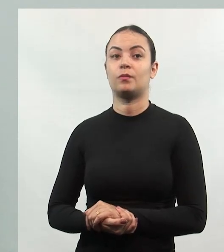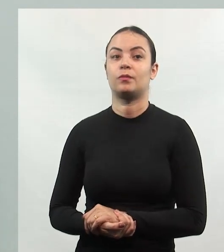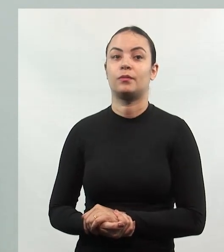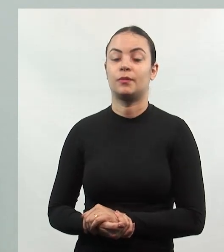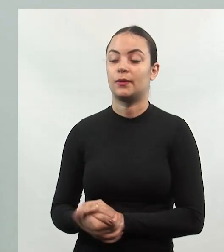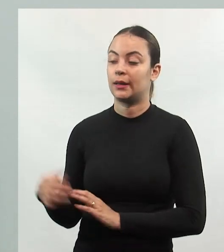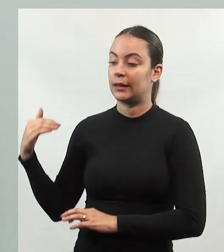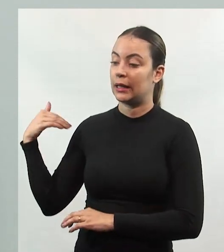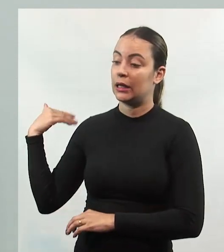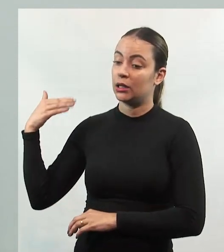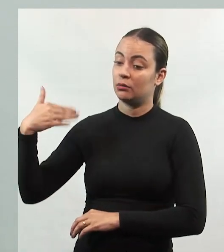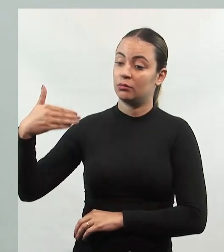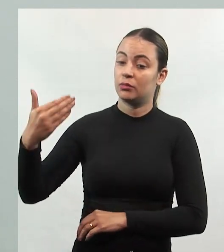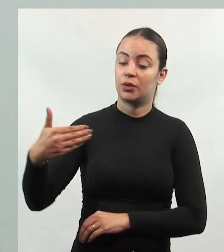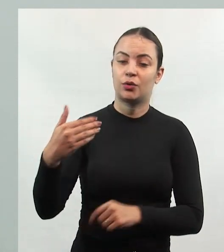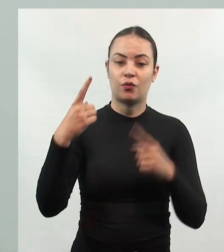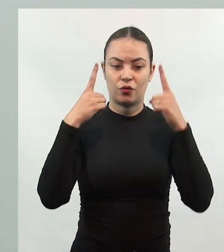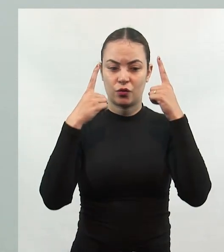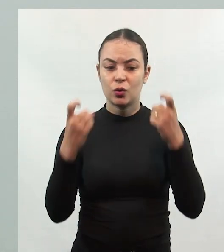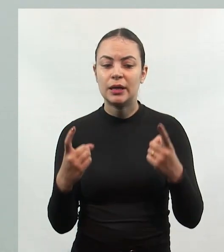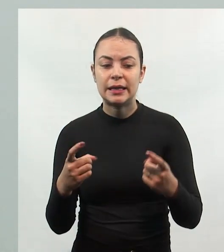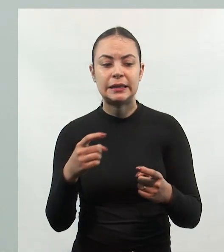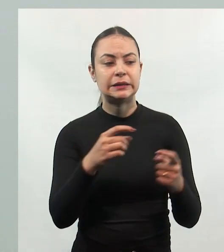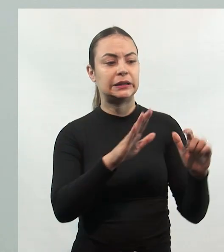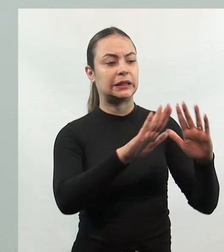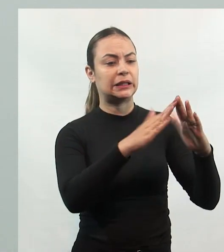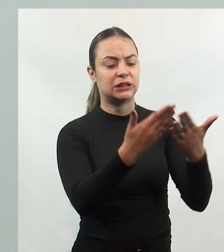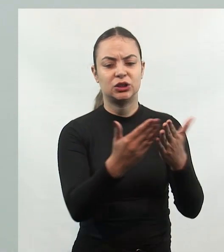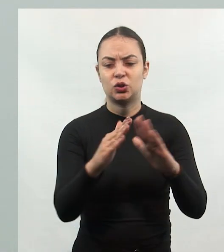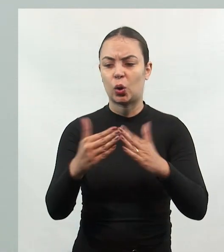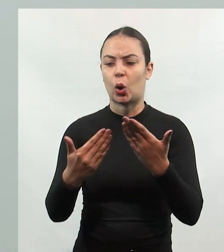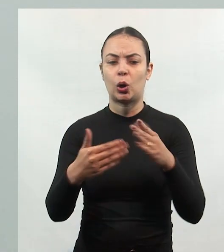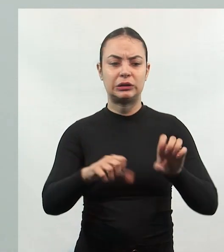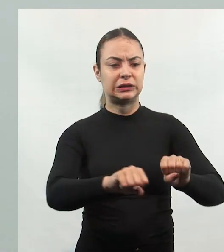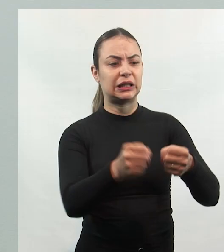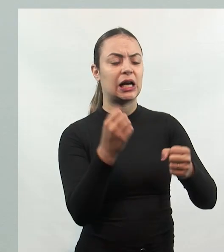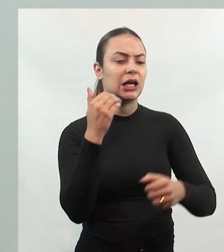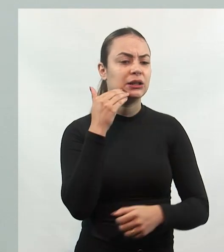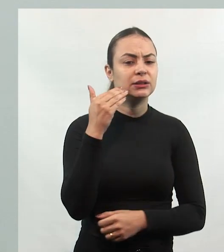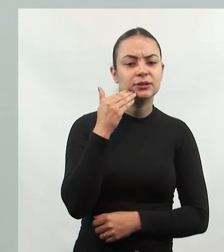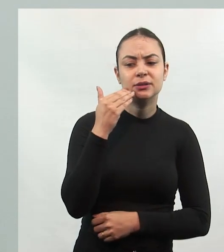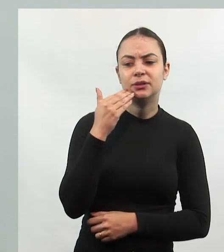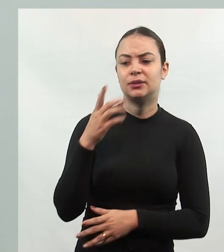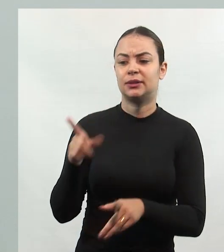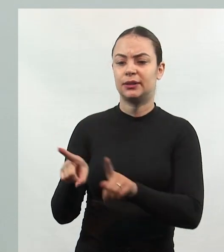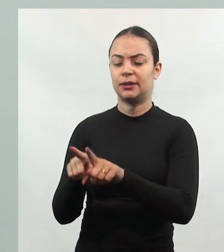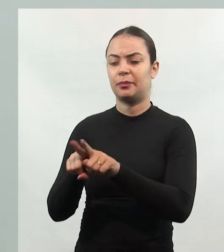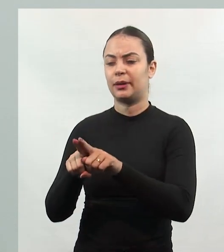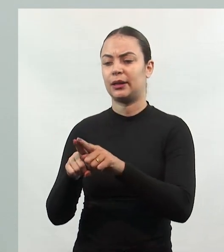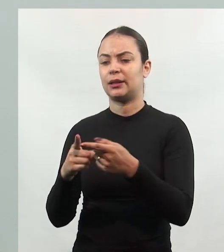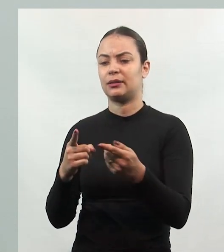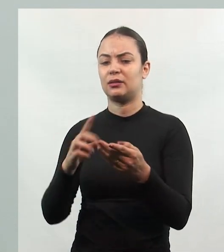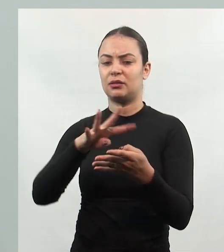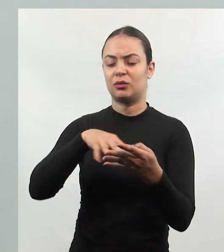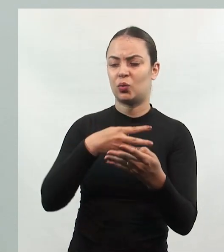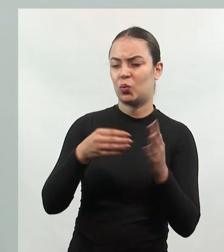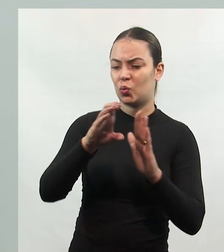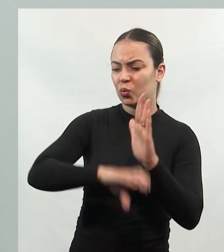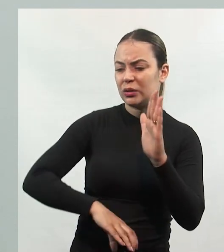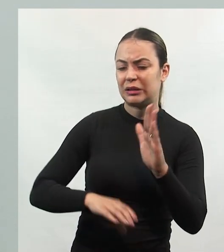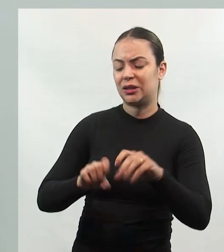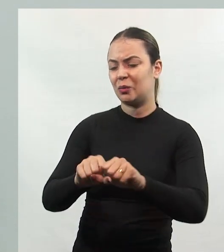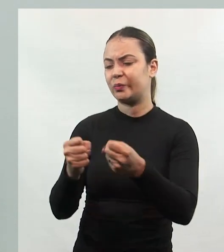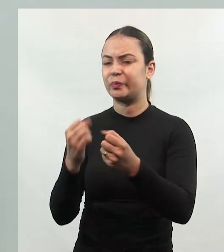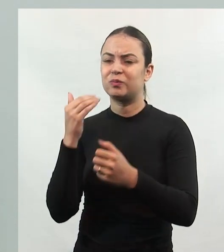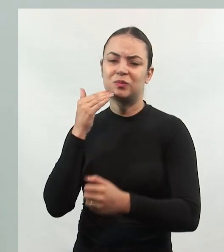escolas e nas escolas, então também que os estudantes estejam ali envolvidos com o processo educacional,